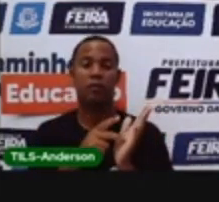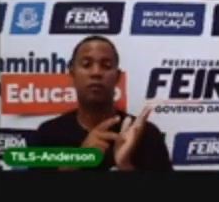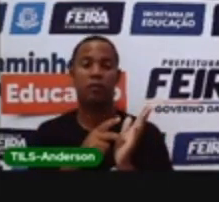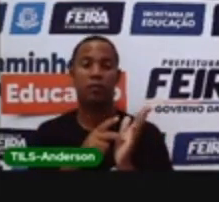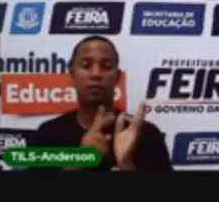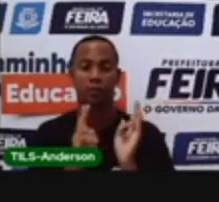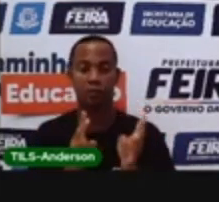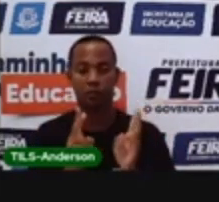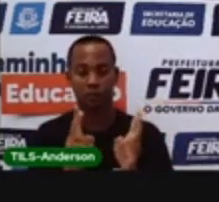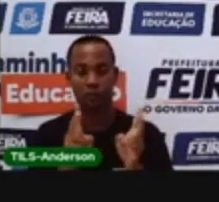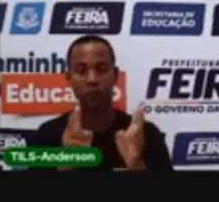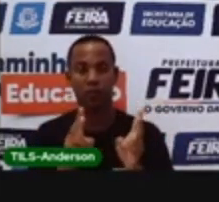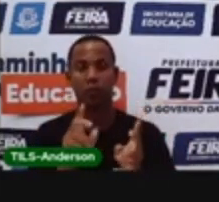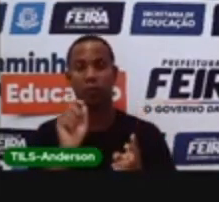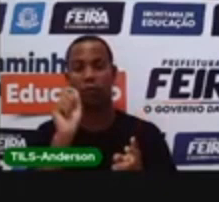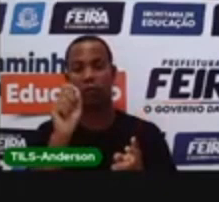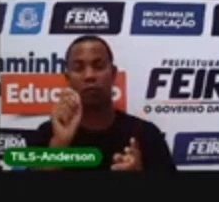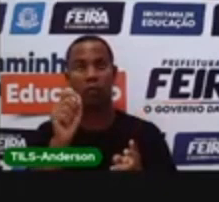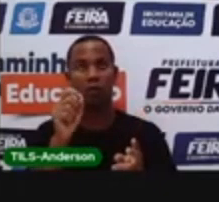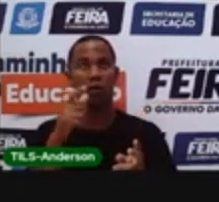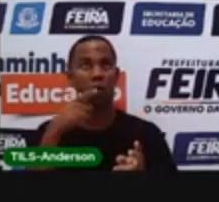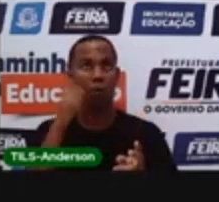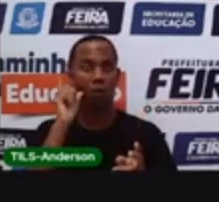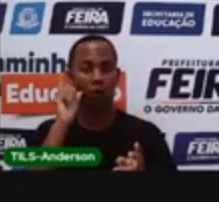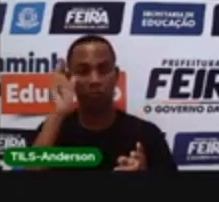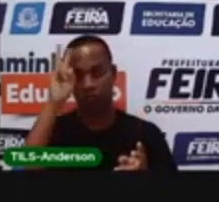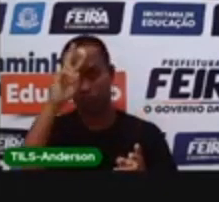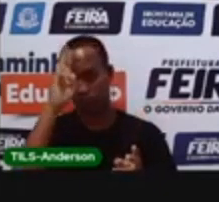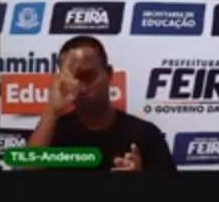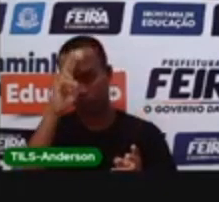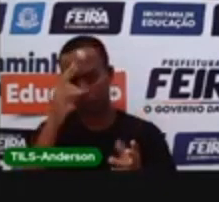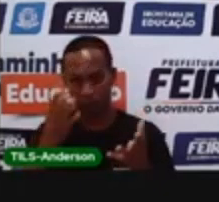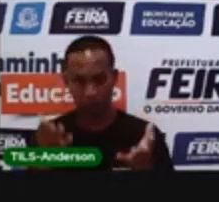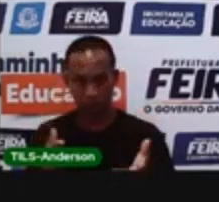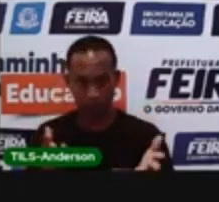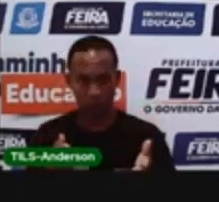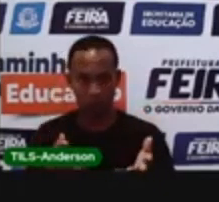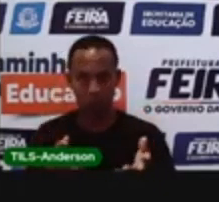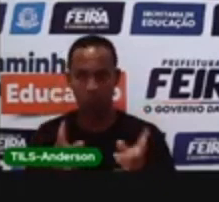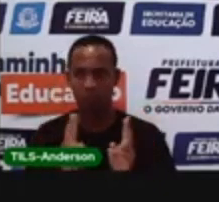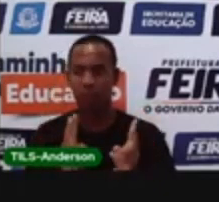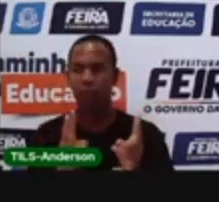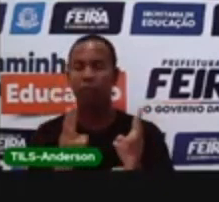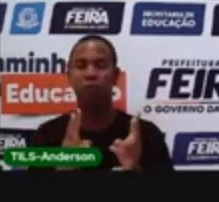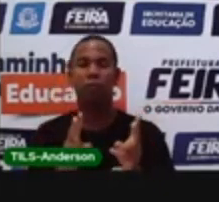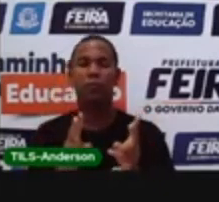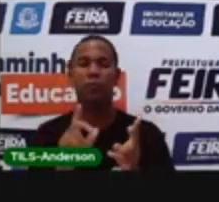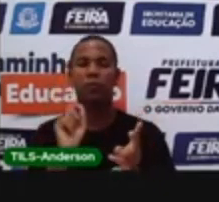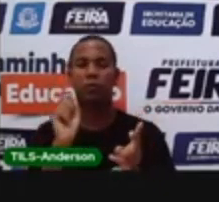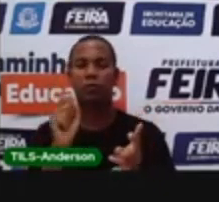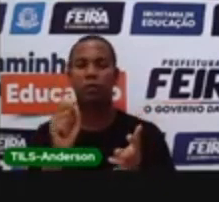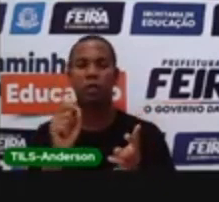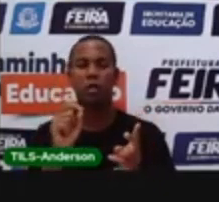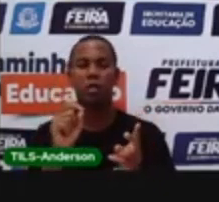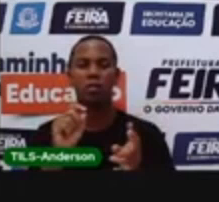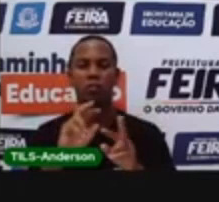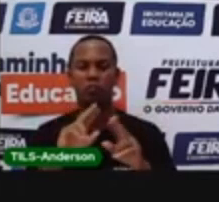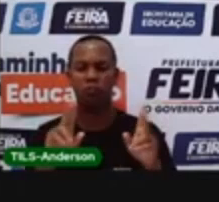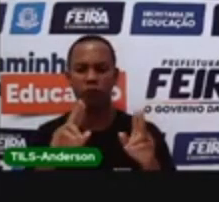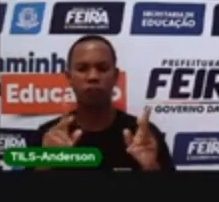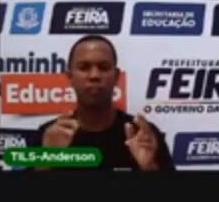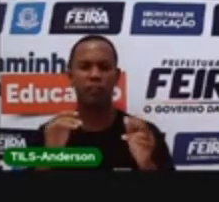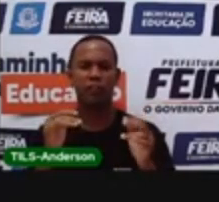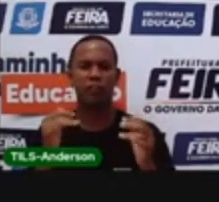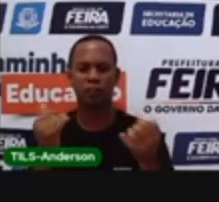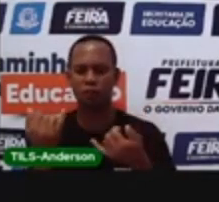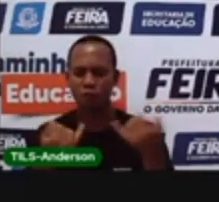nem sempre o que você lembrou ontem vai ser o que você está lembrando agora. E a prova está sempre, ó, acrescentando outras